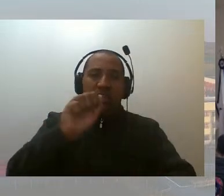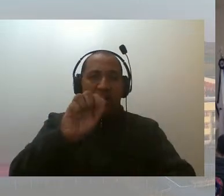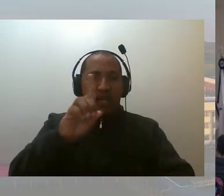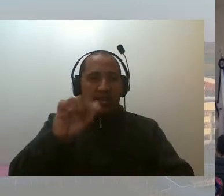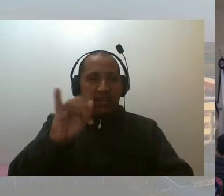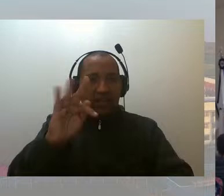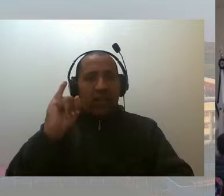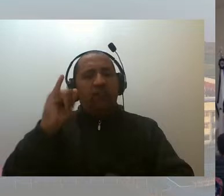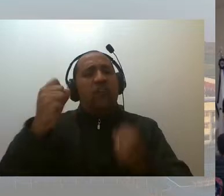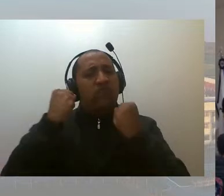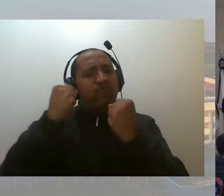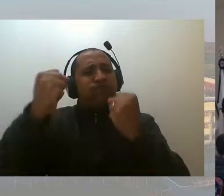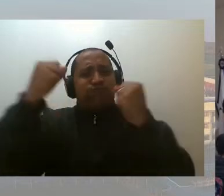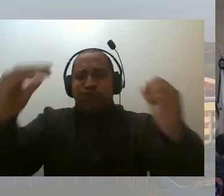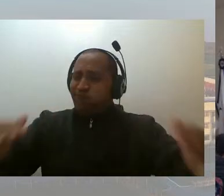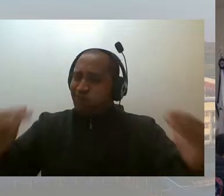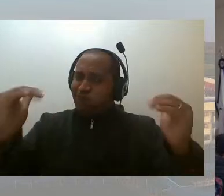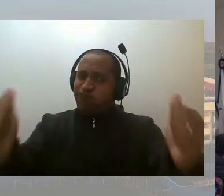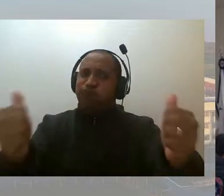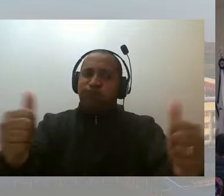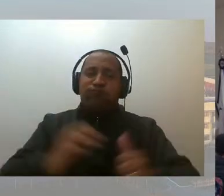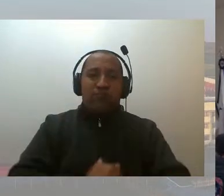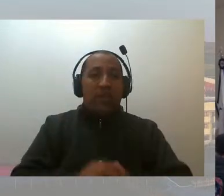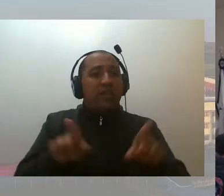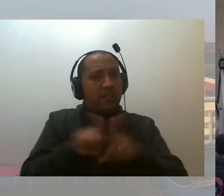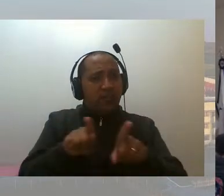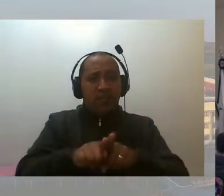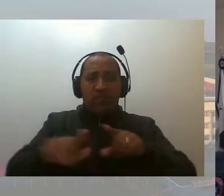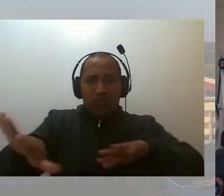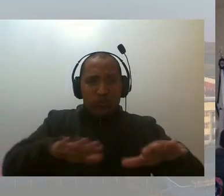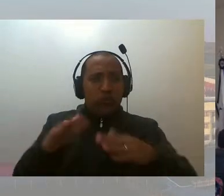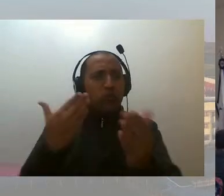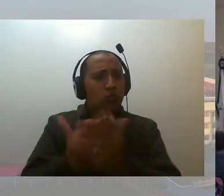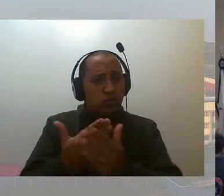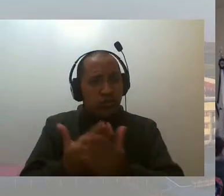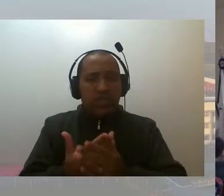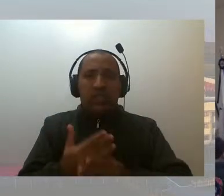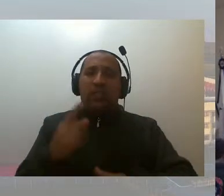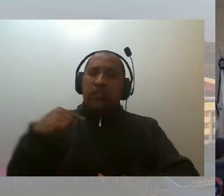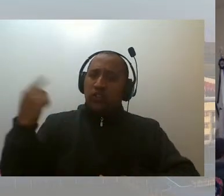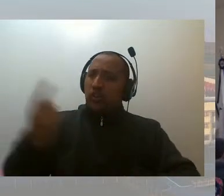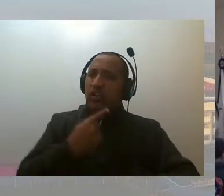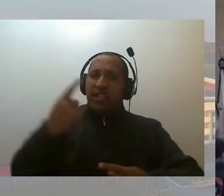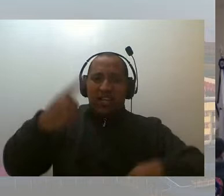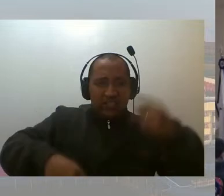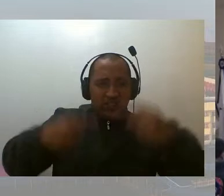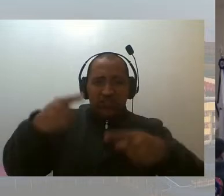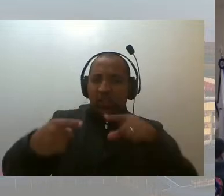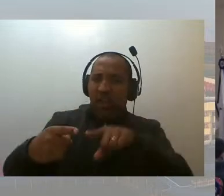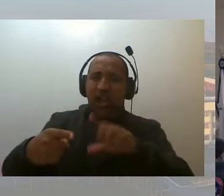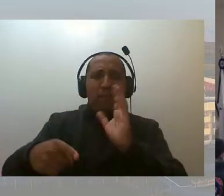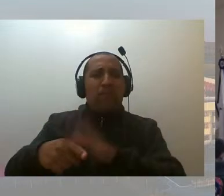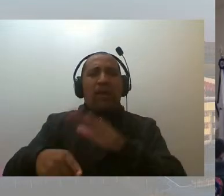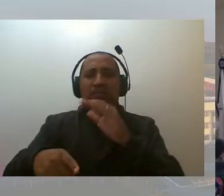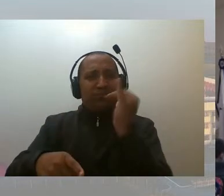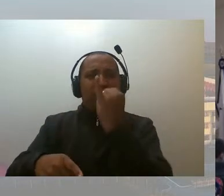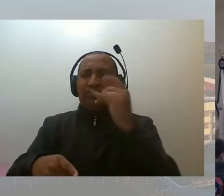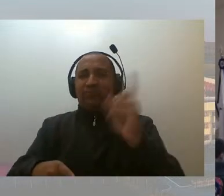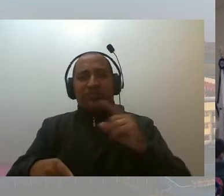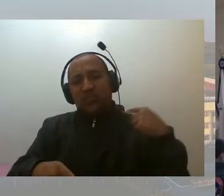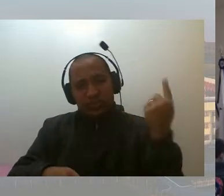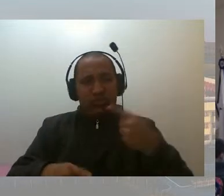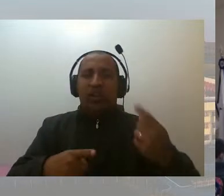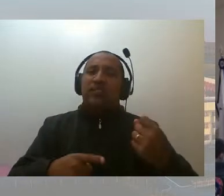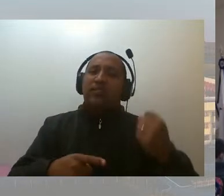E também, assim como o movimento estudantil é gigante, nós somos muito maiores do que essa discussão. E